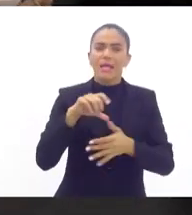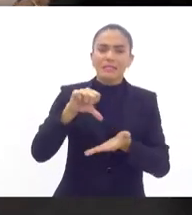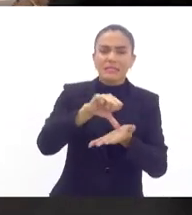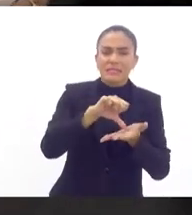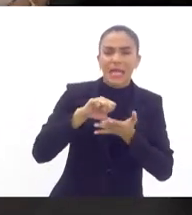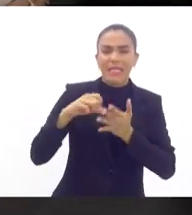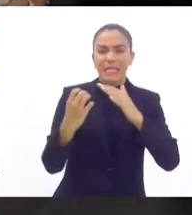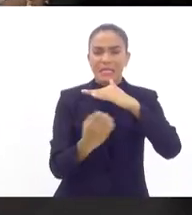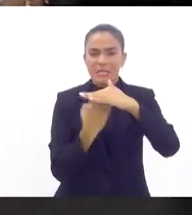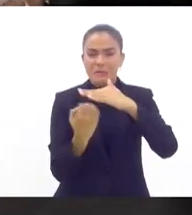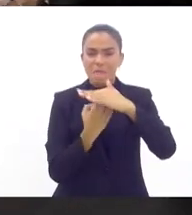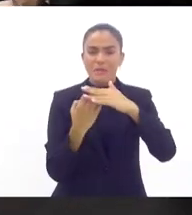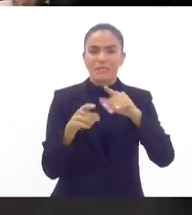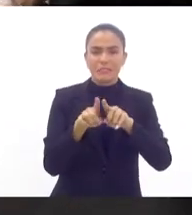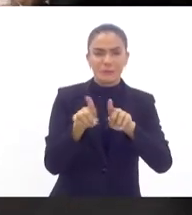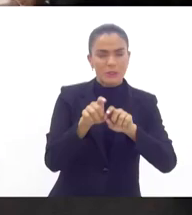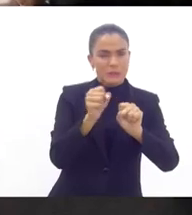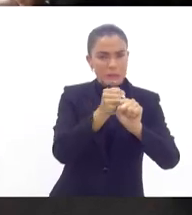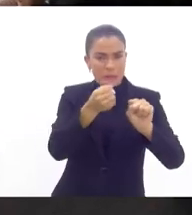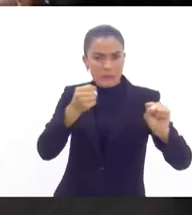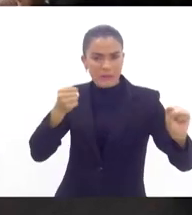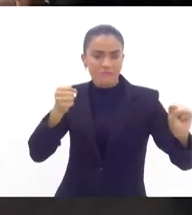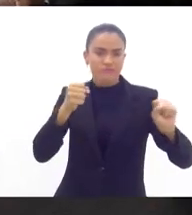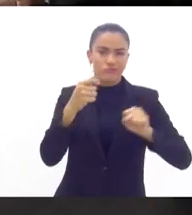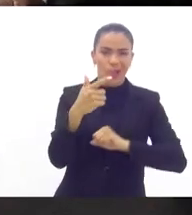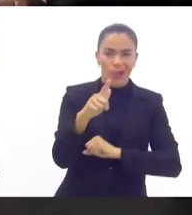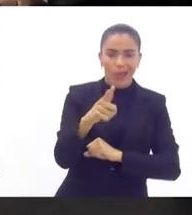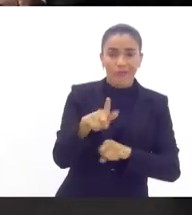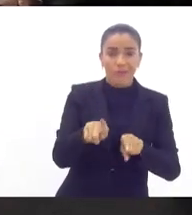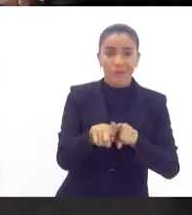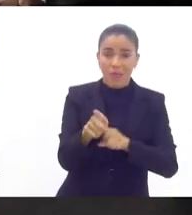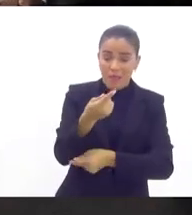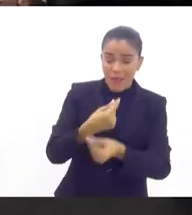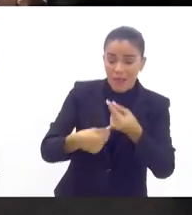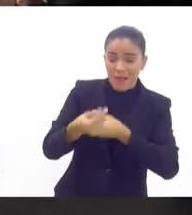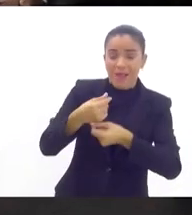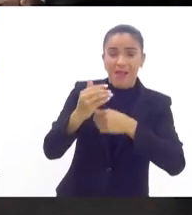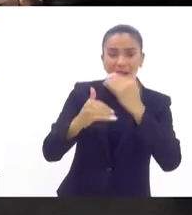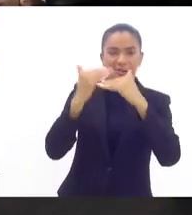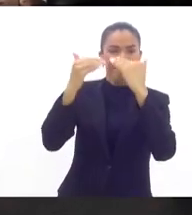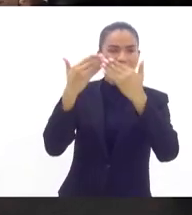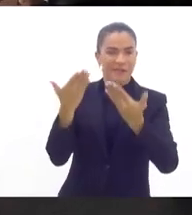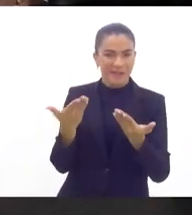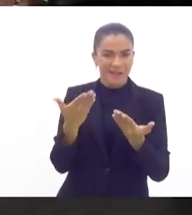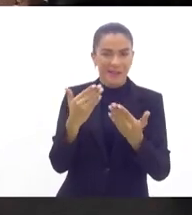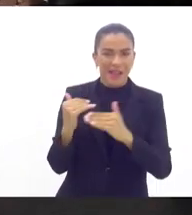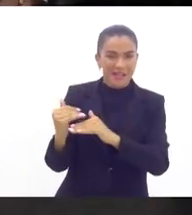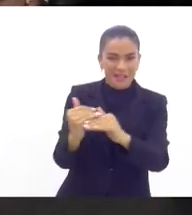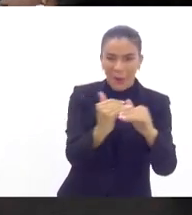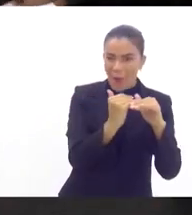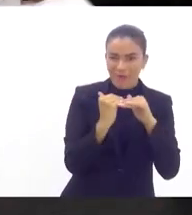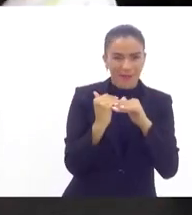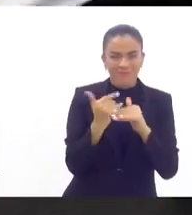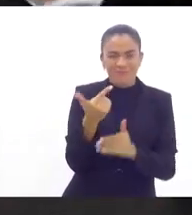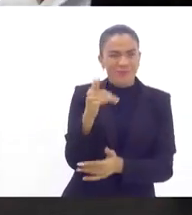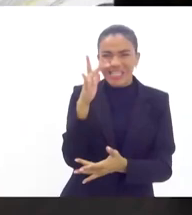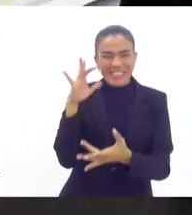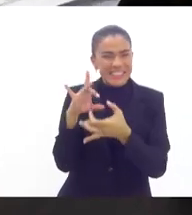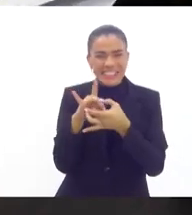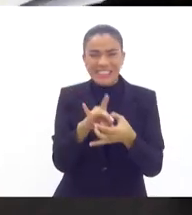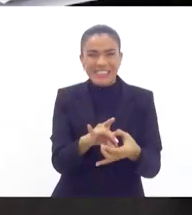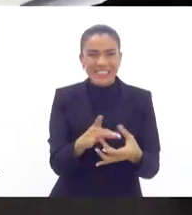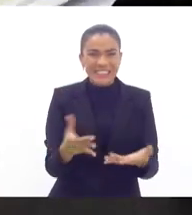as empresas a maior densidade demográfica a maior importância econômica você tratar com a mesma igualdade não faz melhor sentido